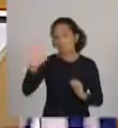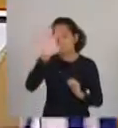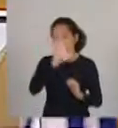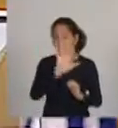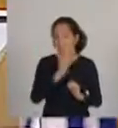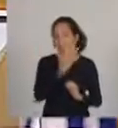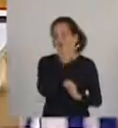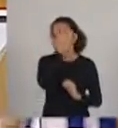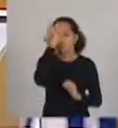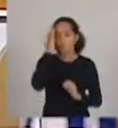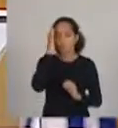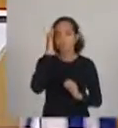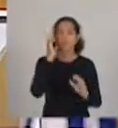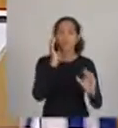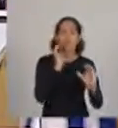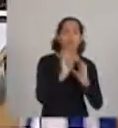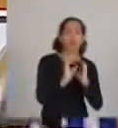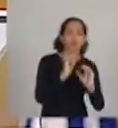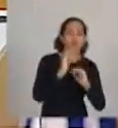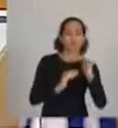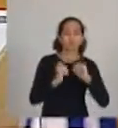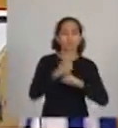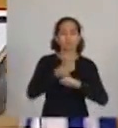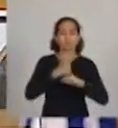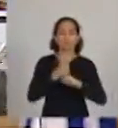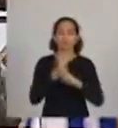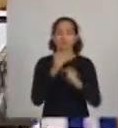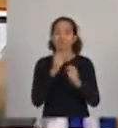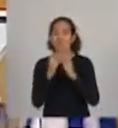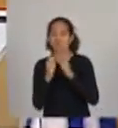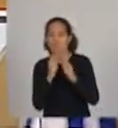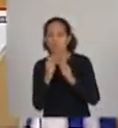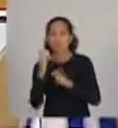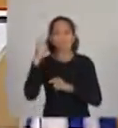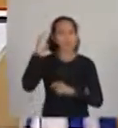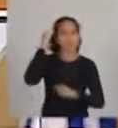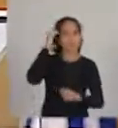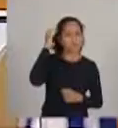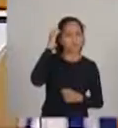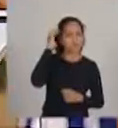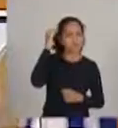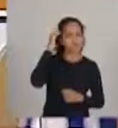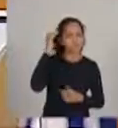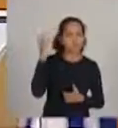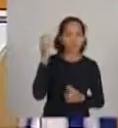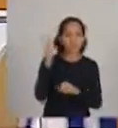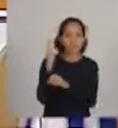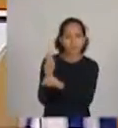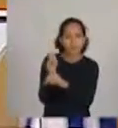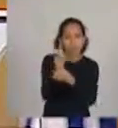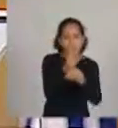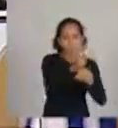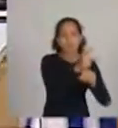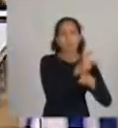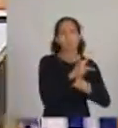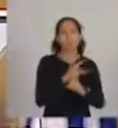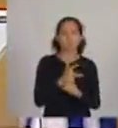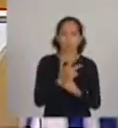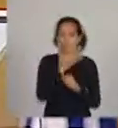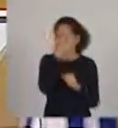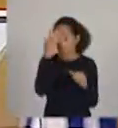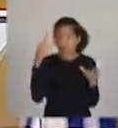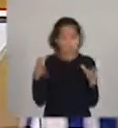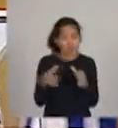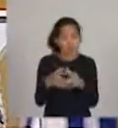quem lida com a comunicação, jornalistas, radialistas, cinegrafistas, pessoal da